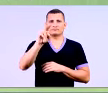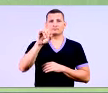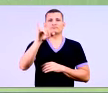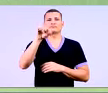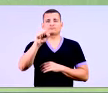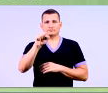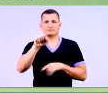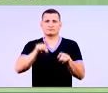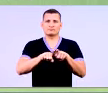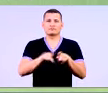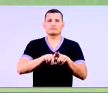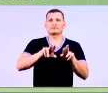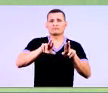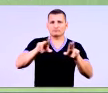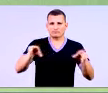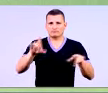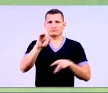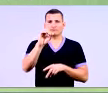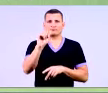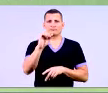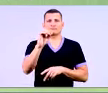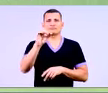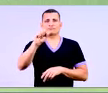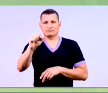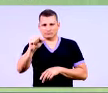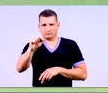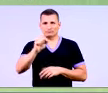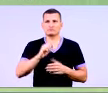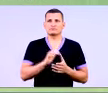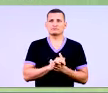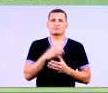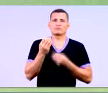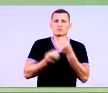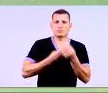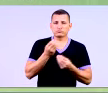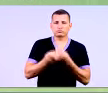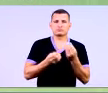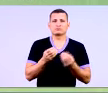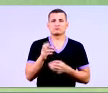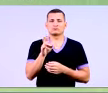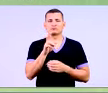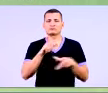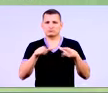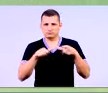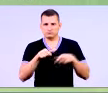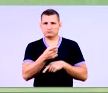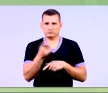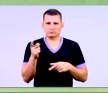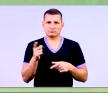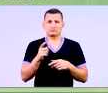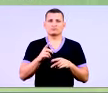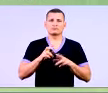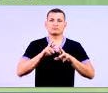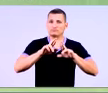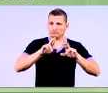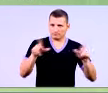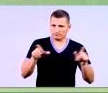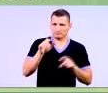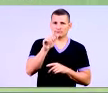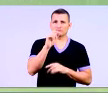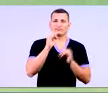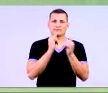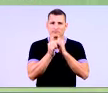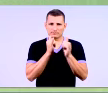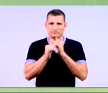sobre quais são os tipos de variáveis o que tipos de dados e como trabalhar com eles diferenciar dado de informação